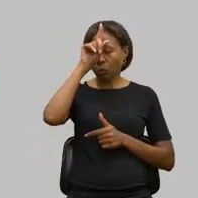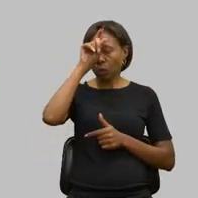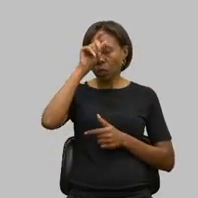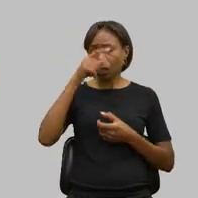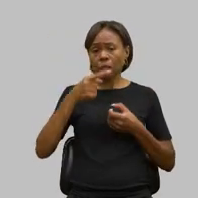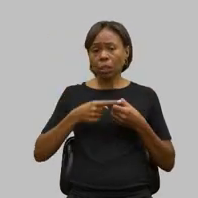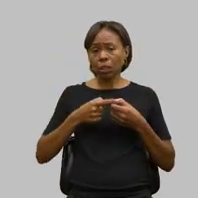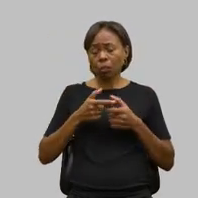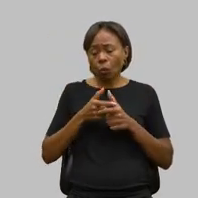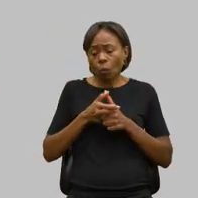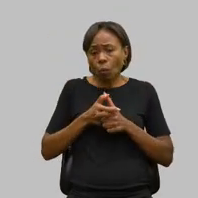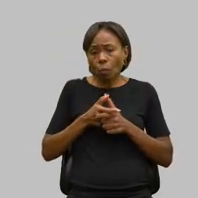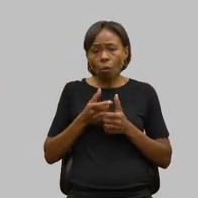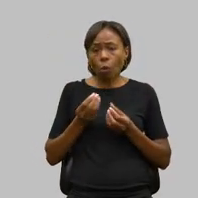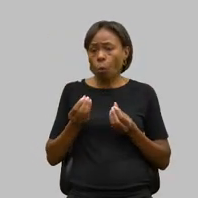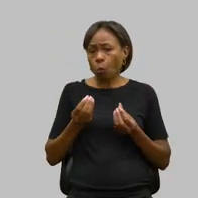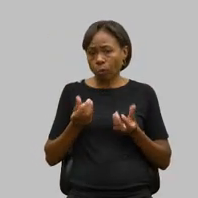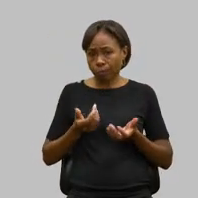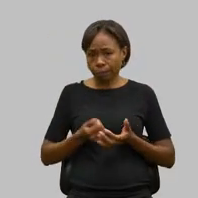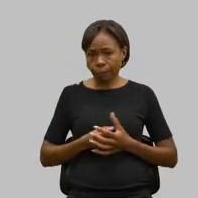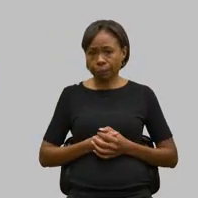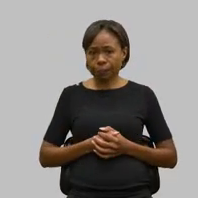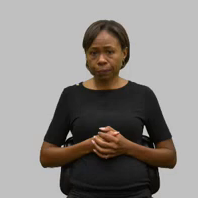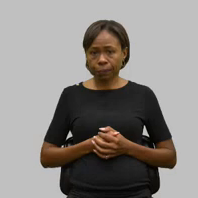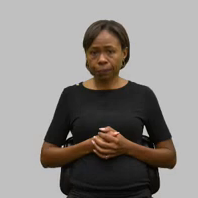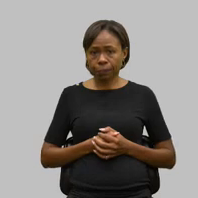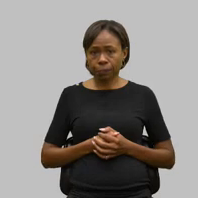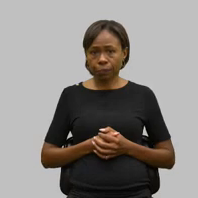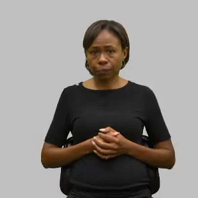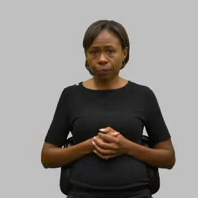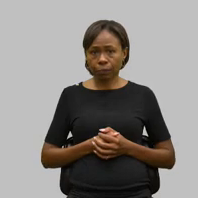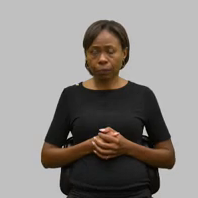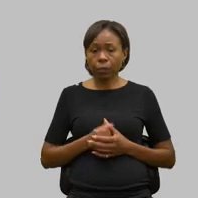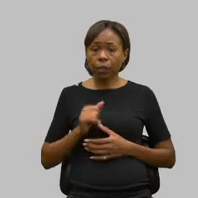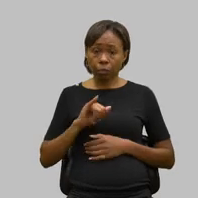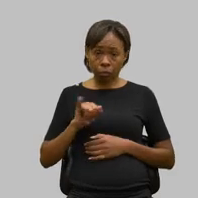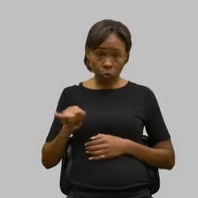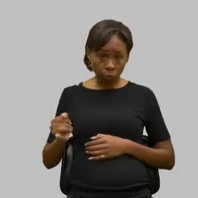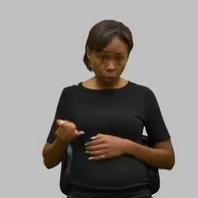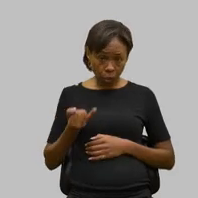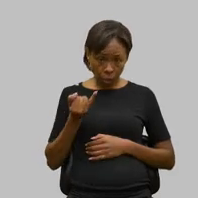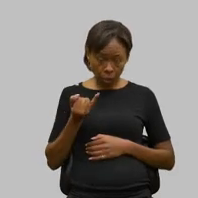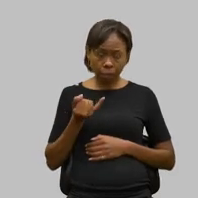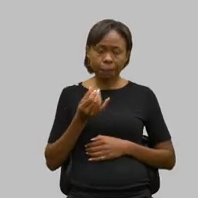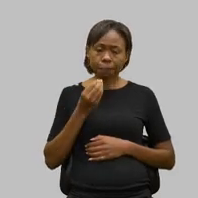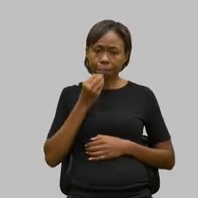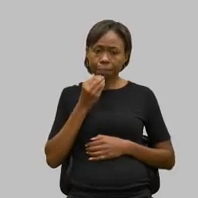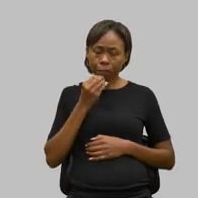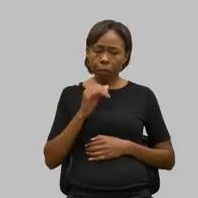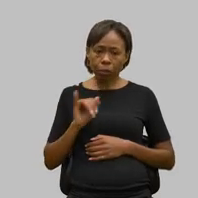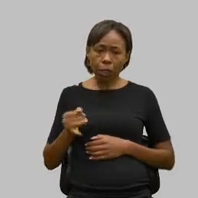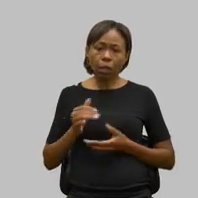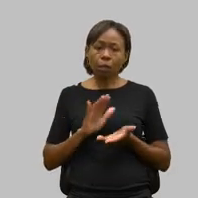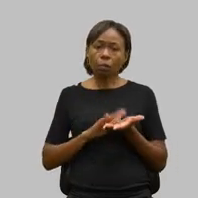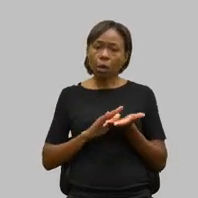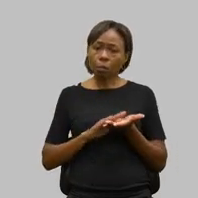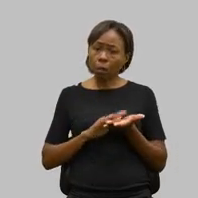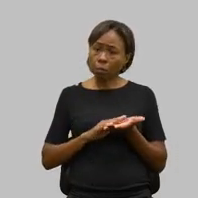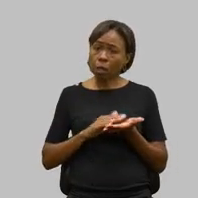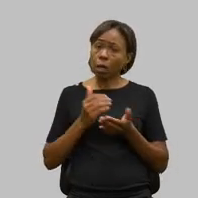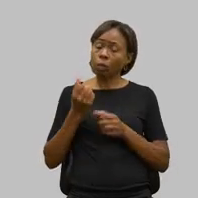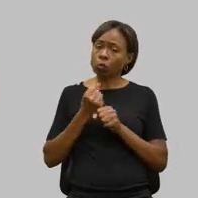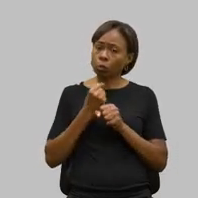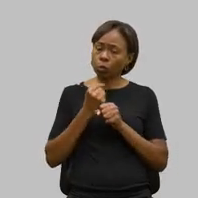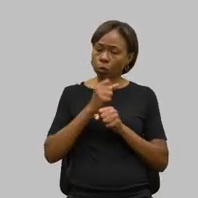menores. E aproveitar também a oportunidade de parabenizar pelas obras dos